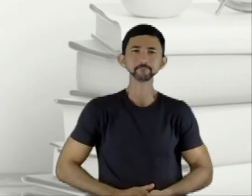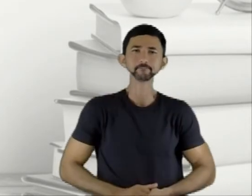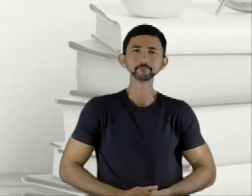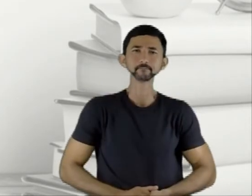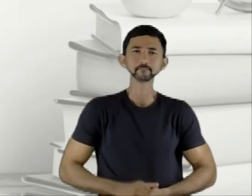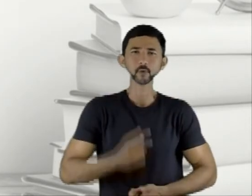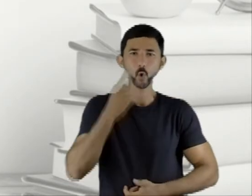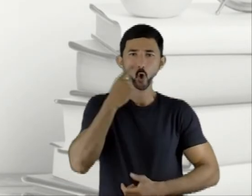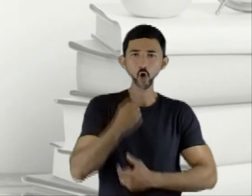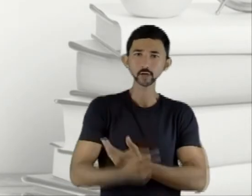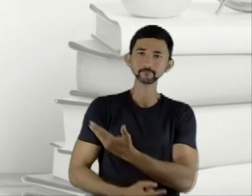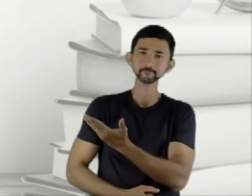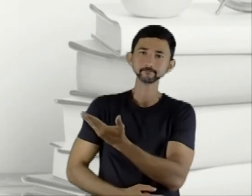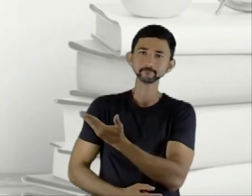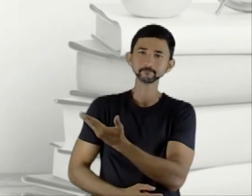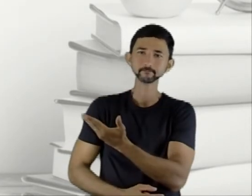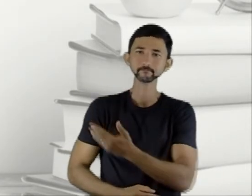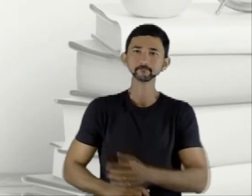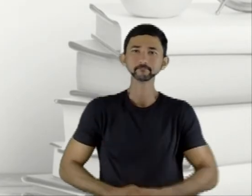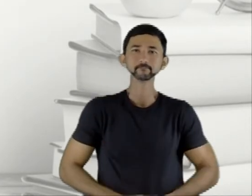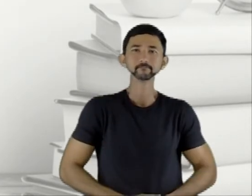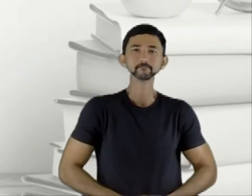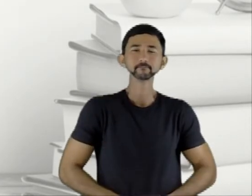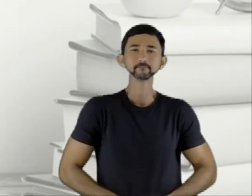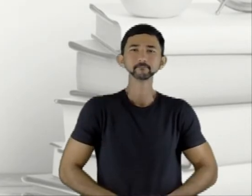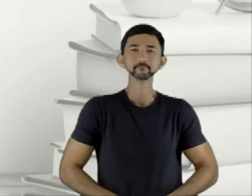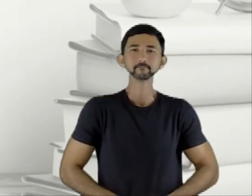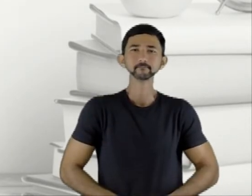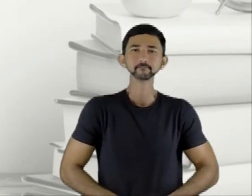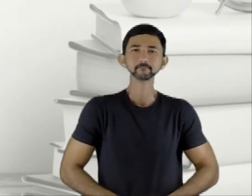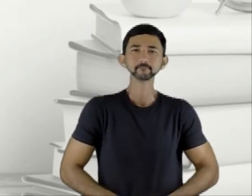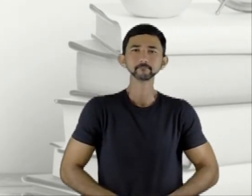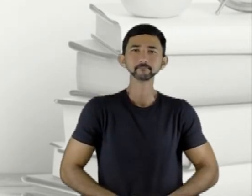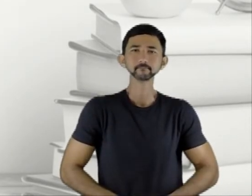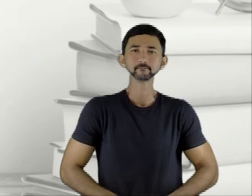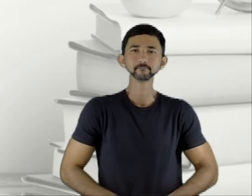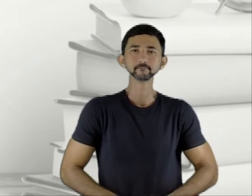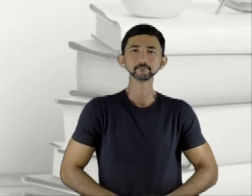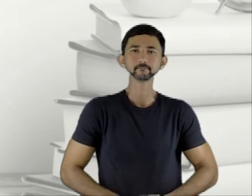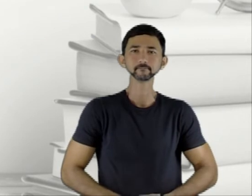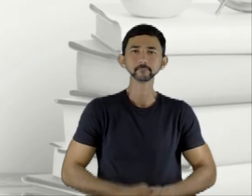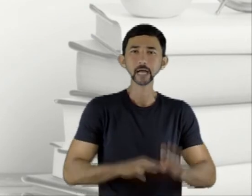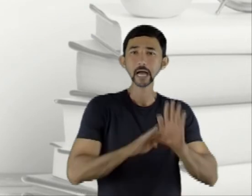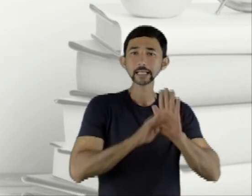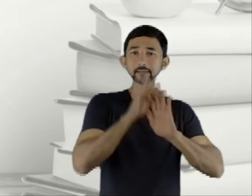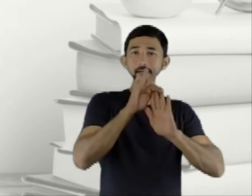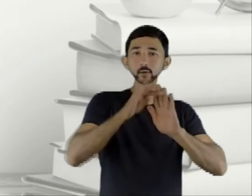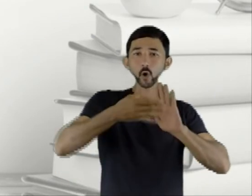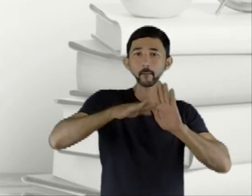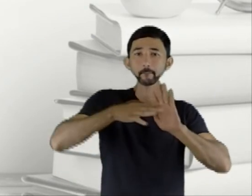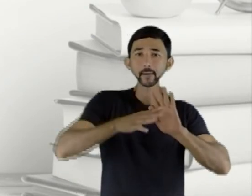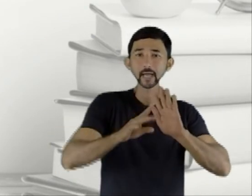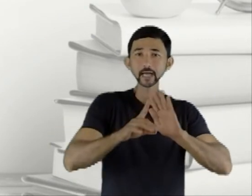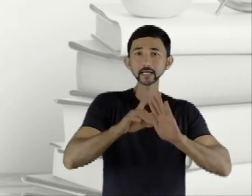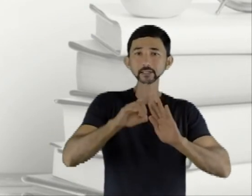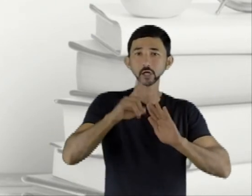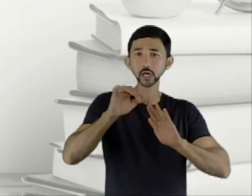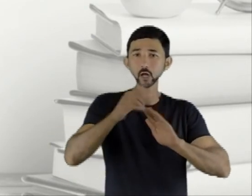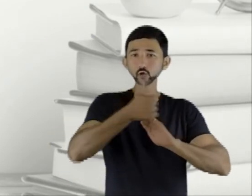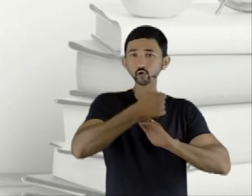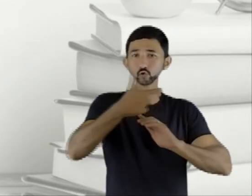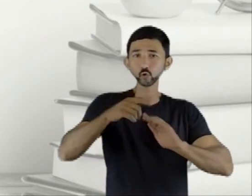vamos observar o gráfico de linhas. Olha só. Temperatura média nos 12 primeiros dias de junho de